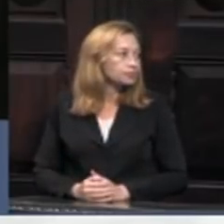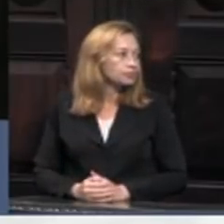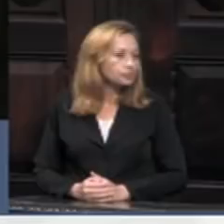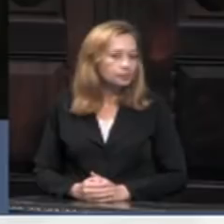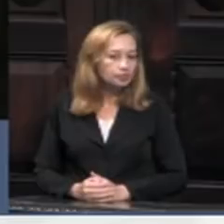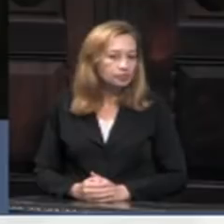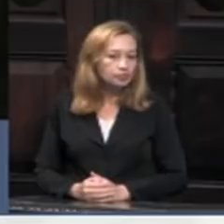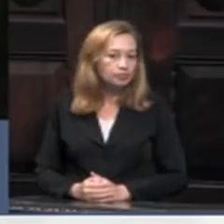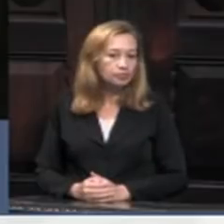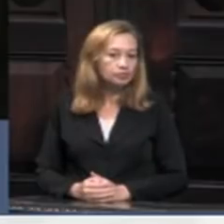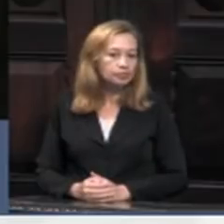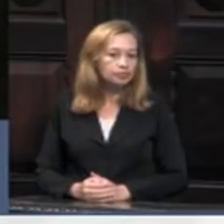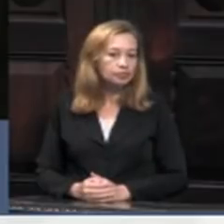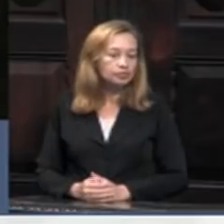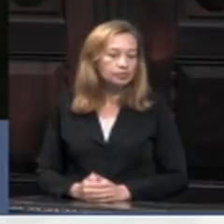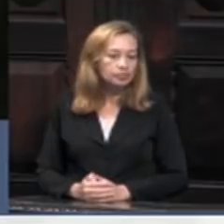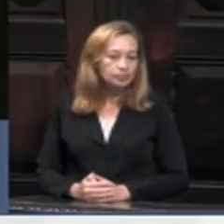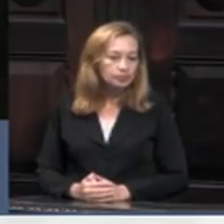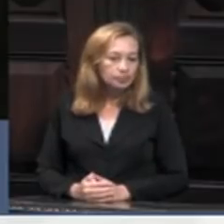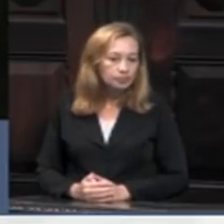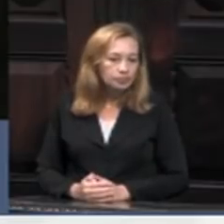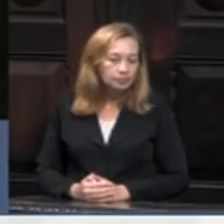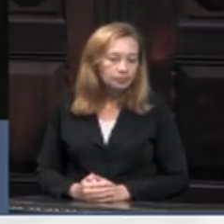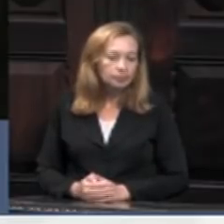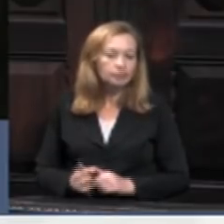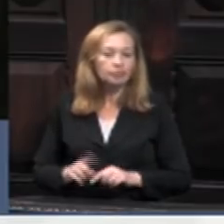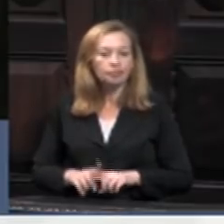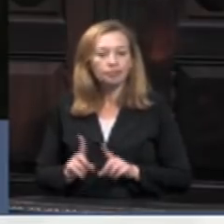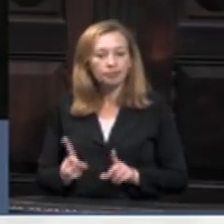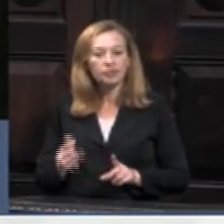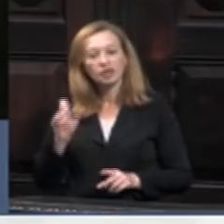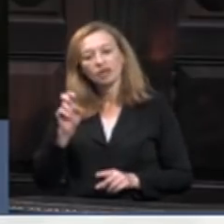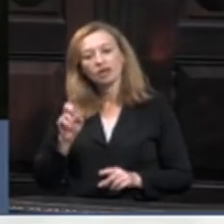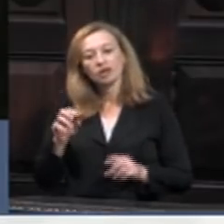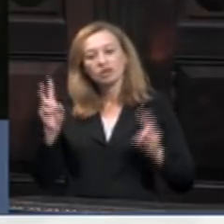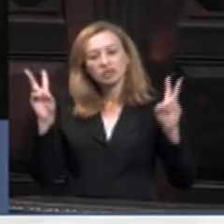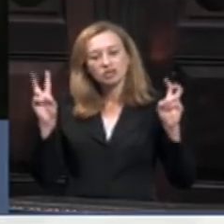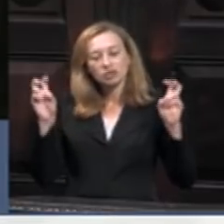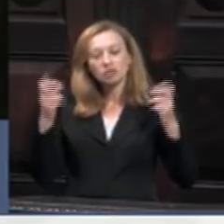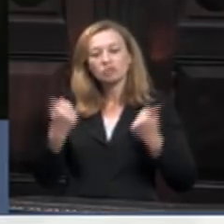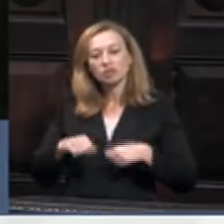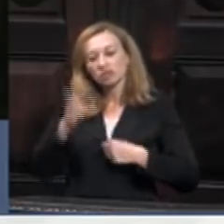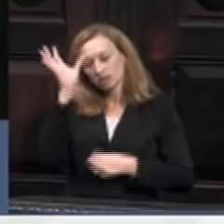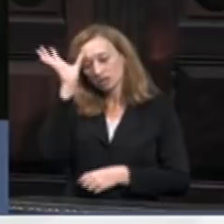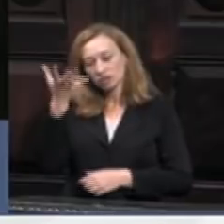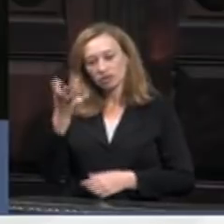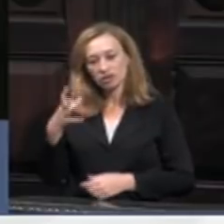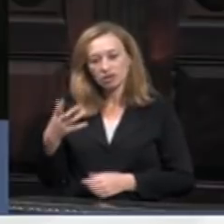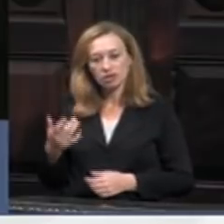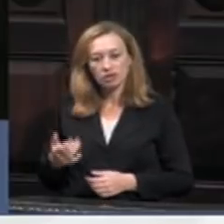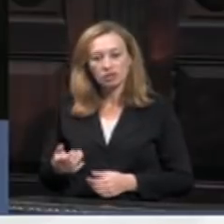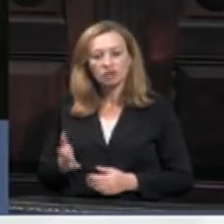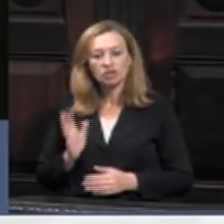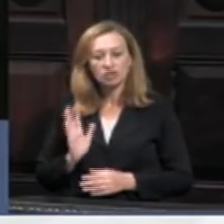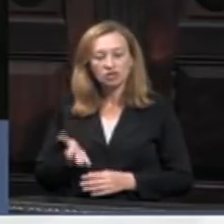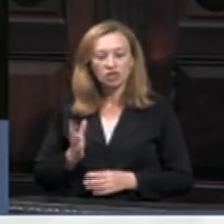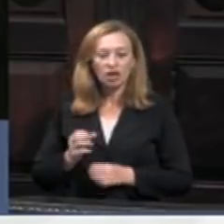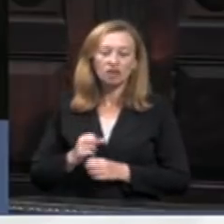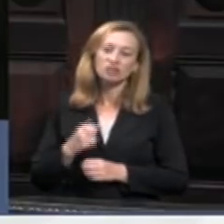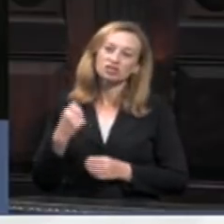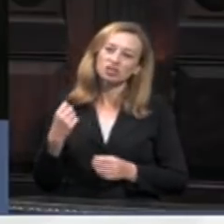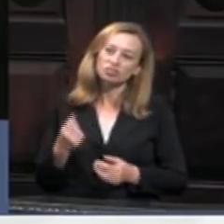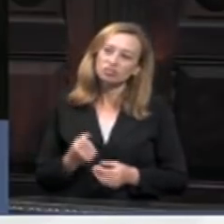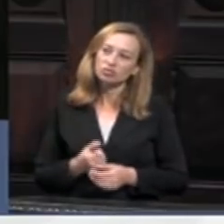Concluir a votação até amanhã, mas esta situação tem que ser resolvida, pô. Já estamos batendo